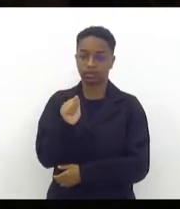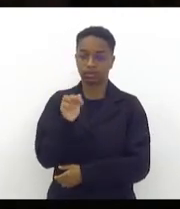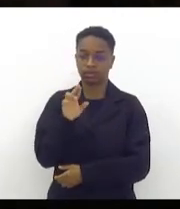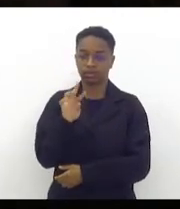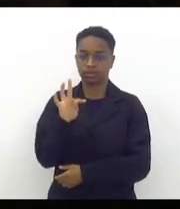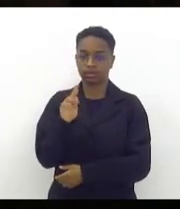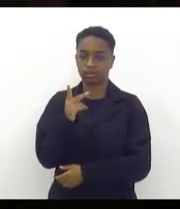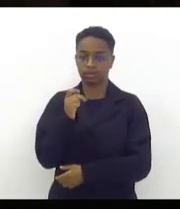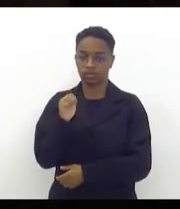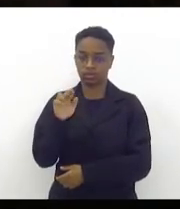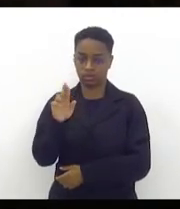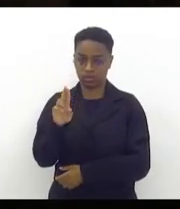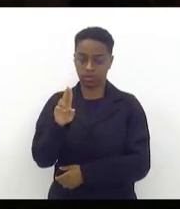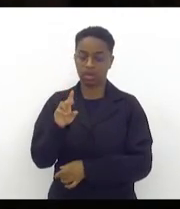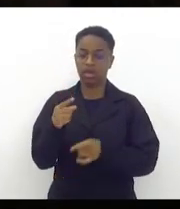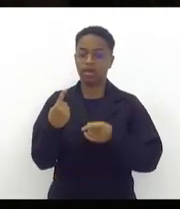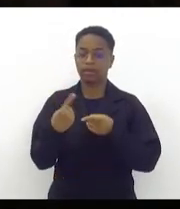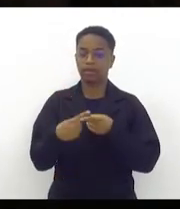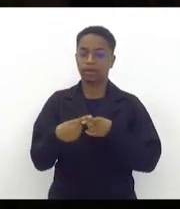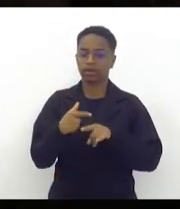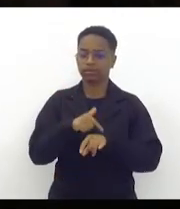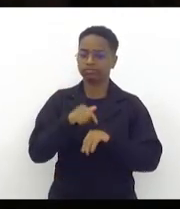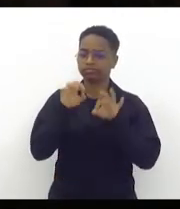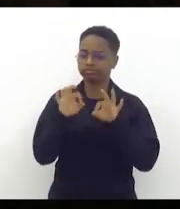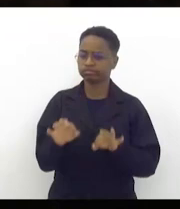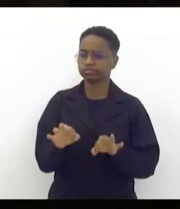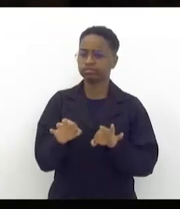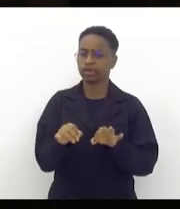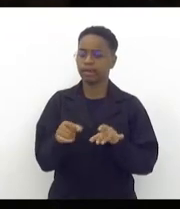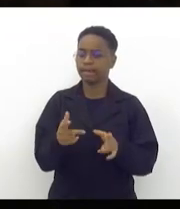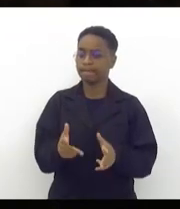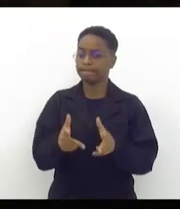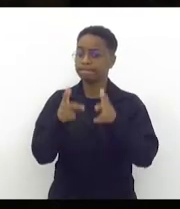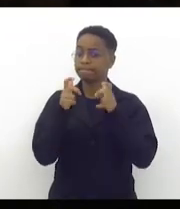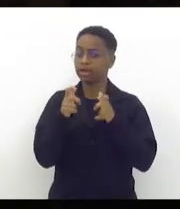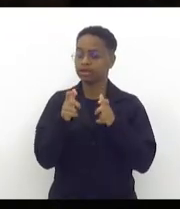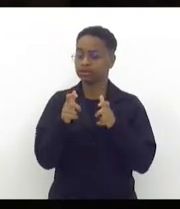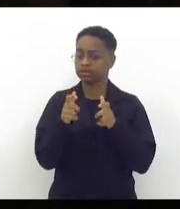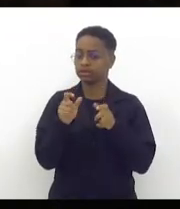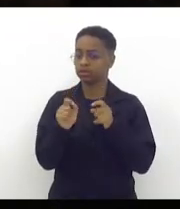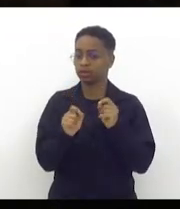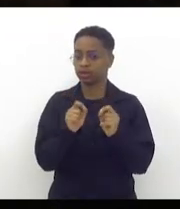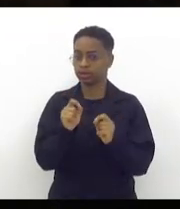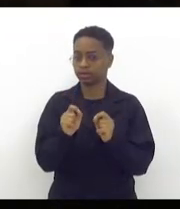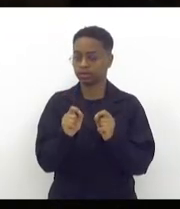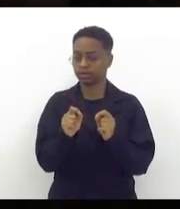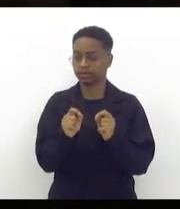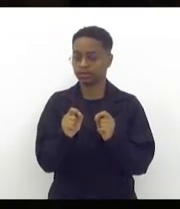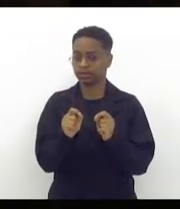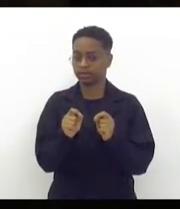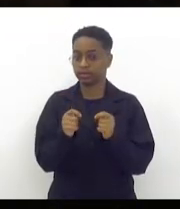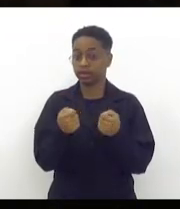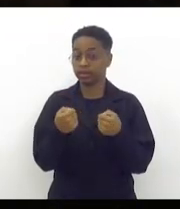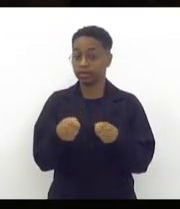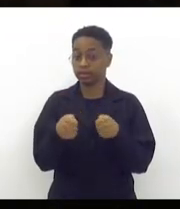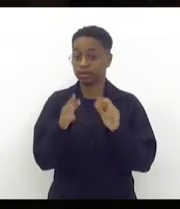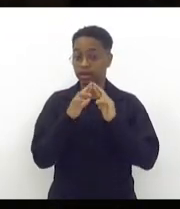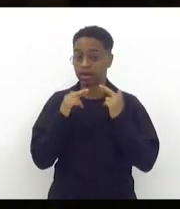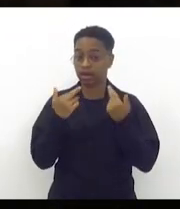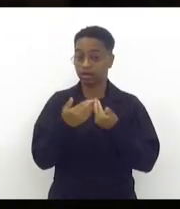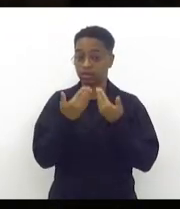Monteiro, que em muito boa hora verificou que devia fazer audiências